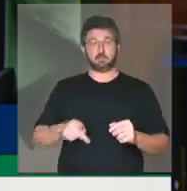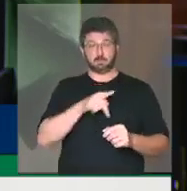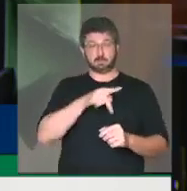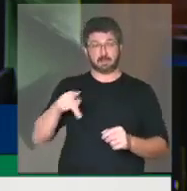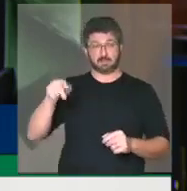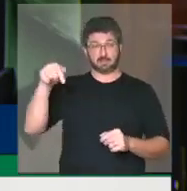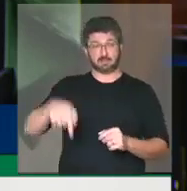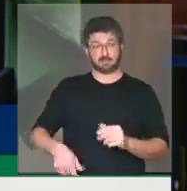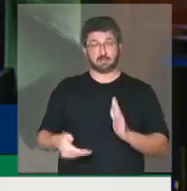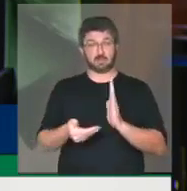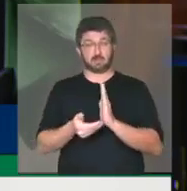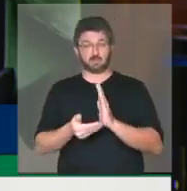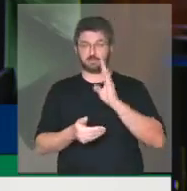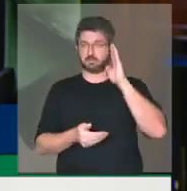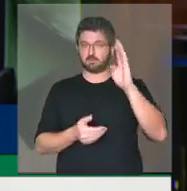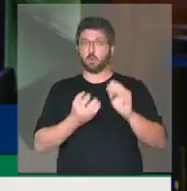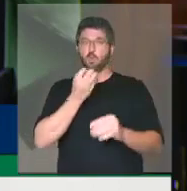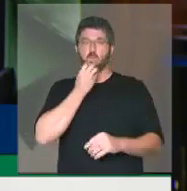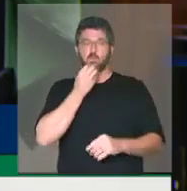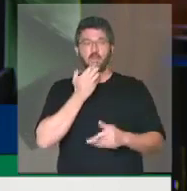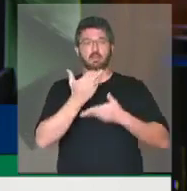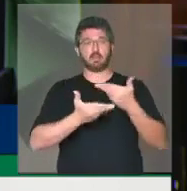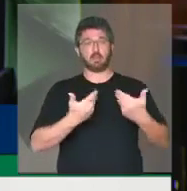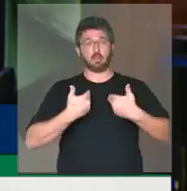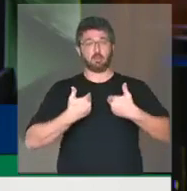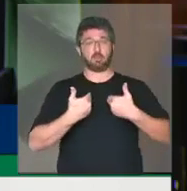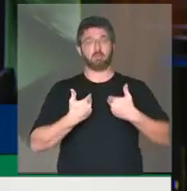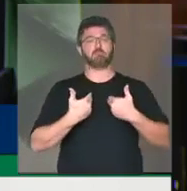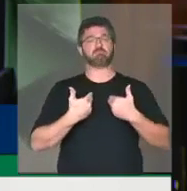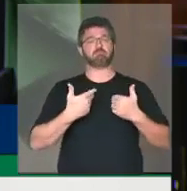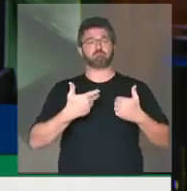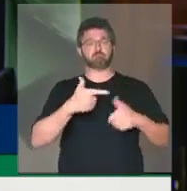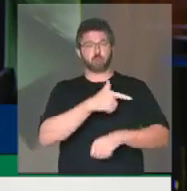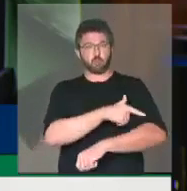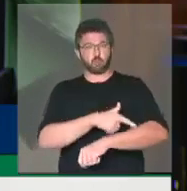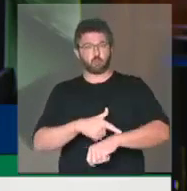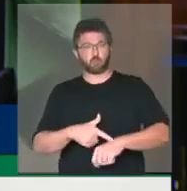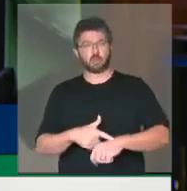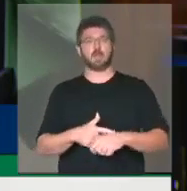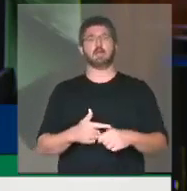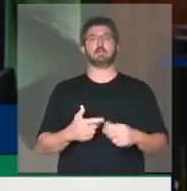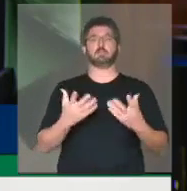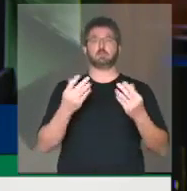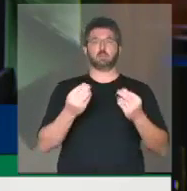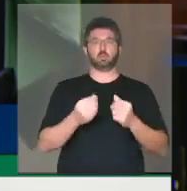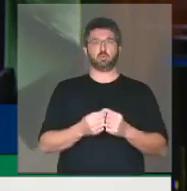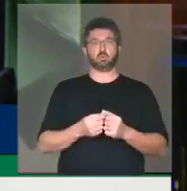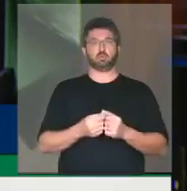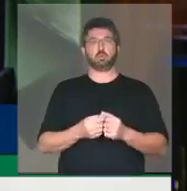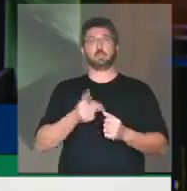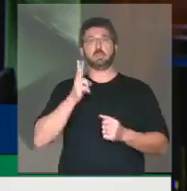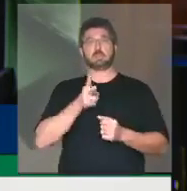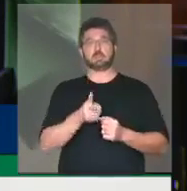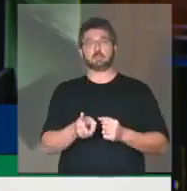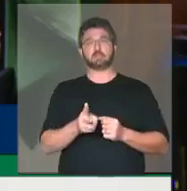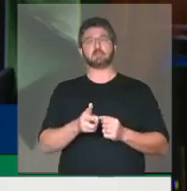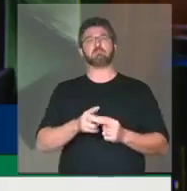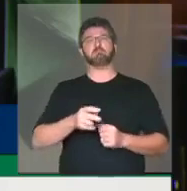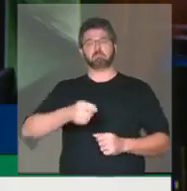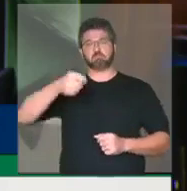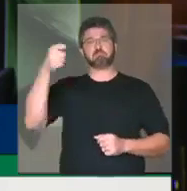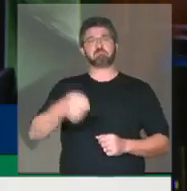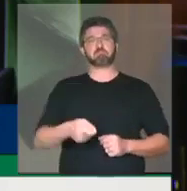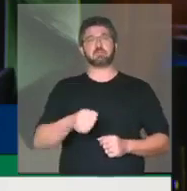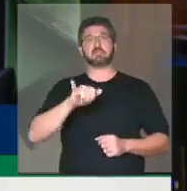que é presidente da Câmara, sempre me tratou com deferência e distinção e sempre reagiu com a